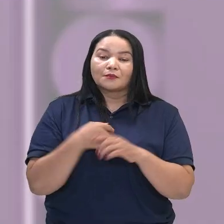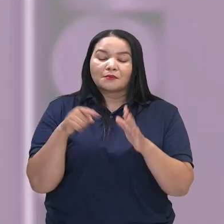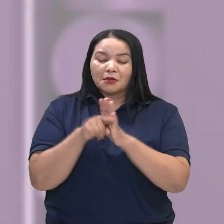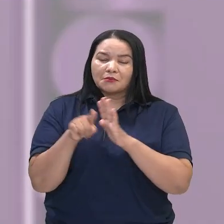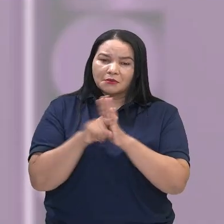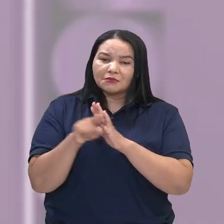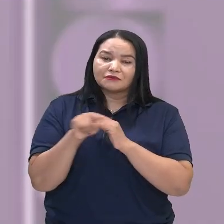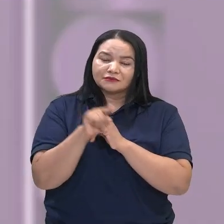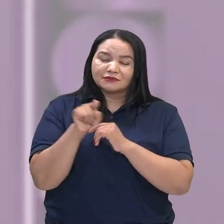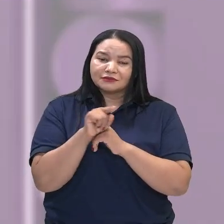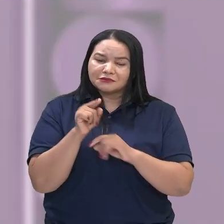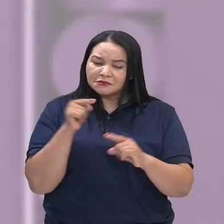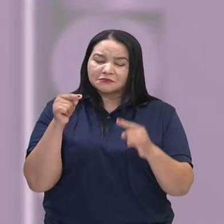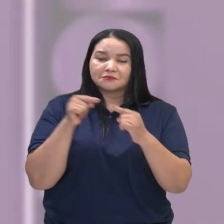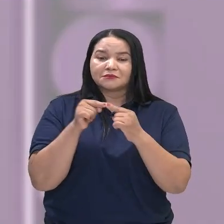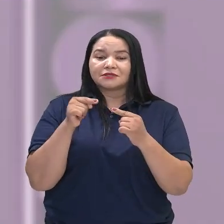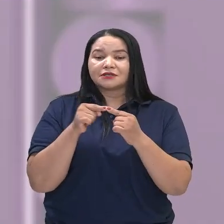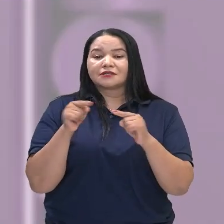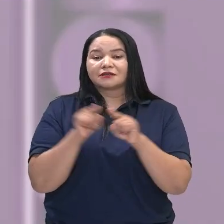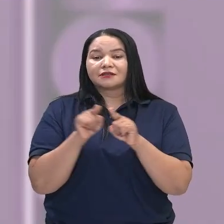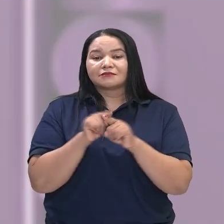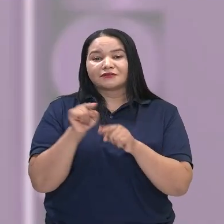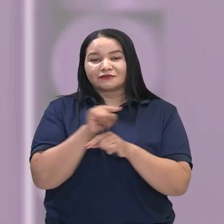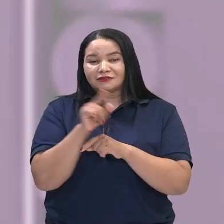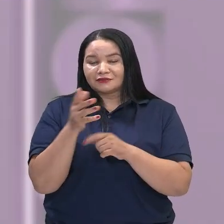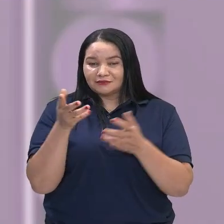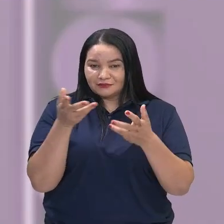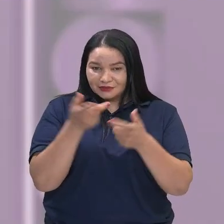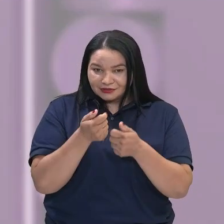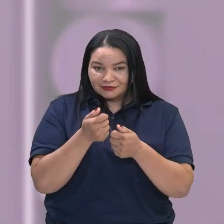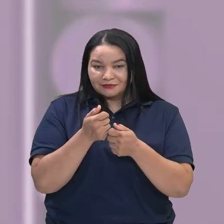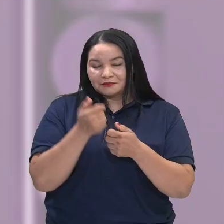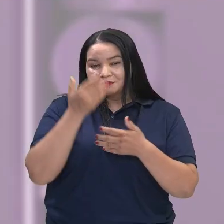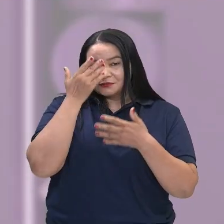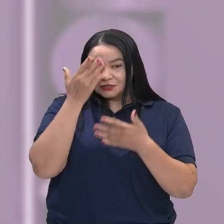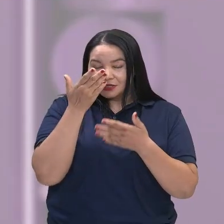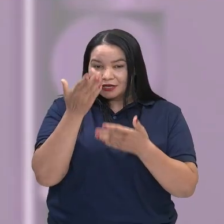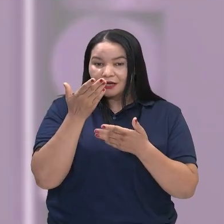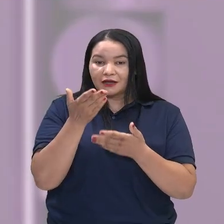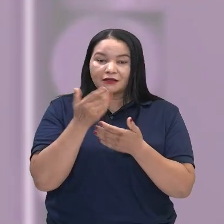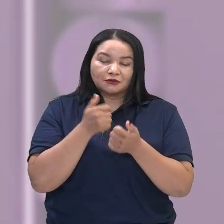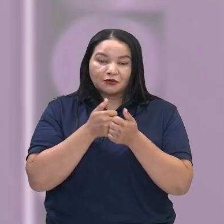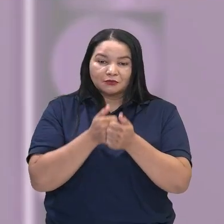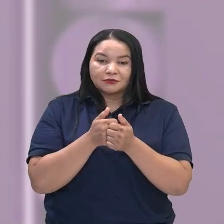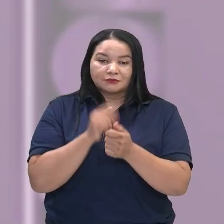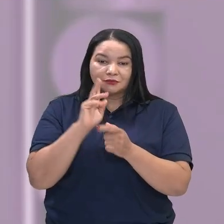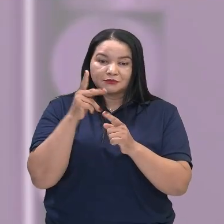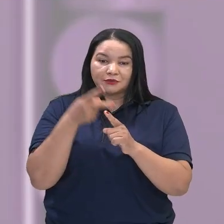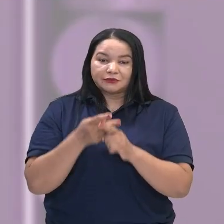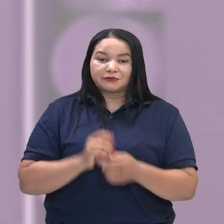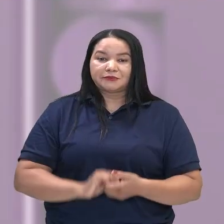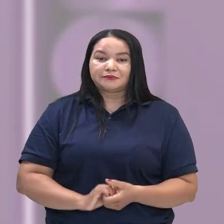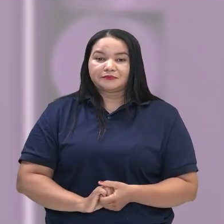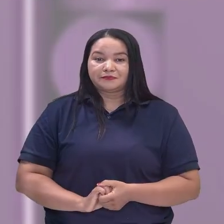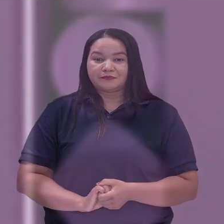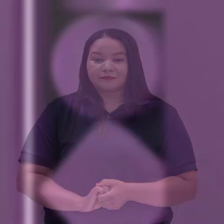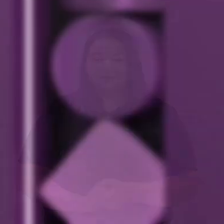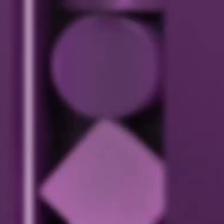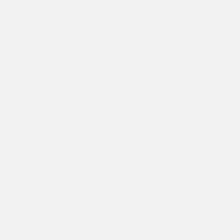fazer a aplicação e para que você tenha intimidade total. Então, muito obrigada aí pela sua companhia e até o próximo encontro.